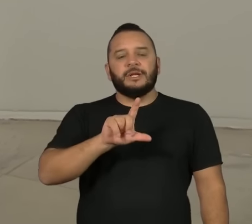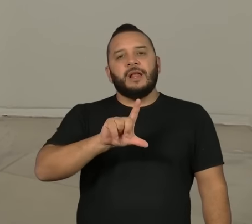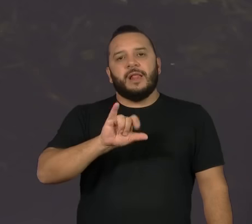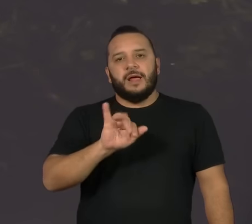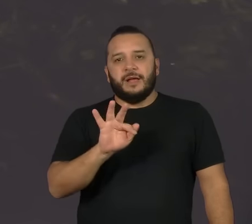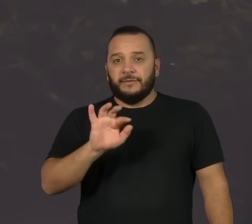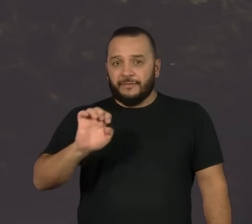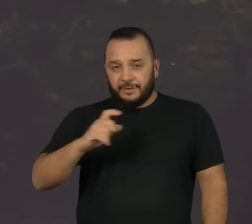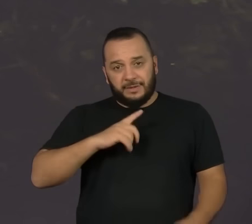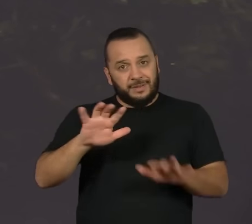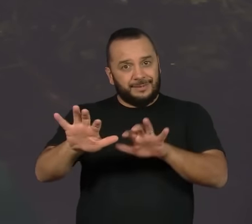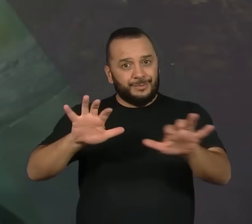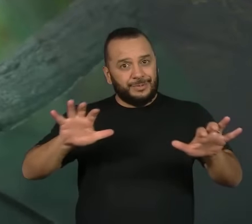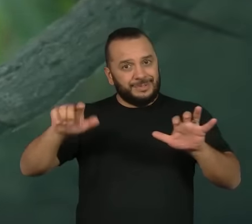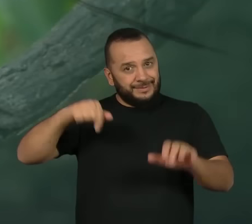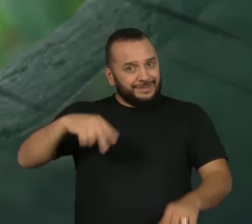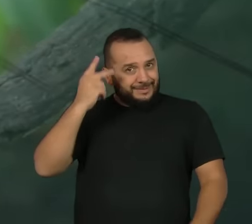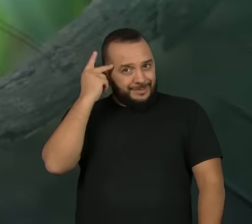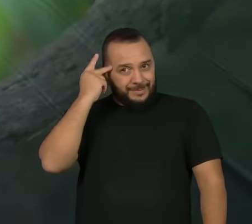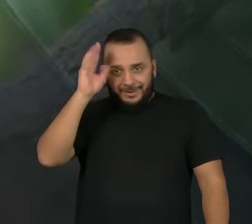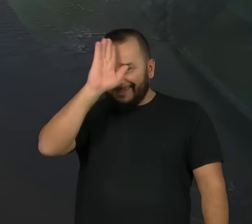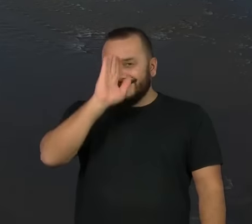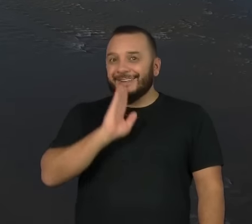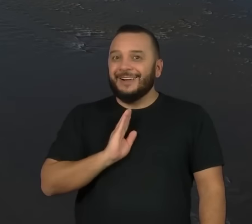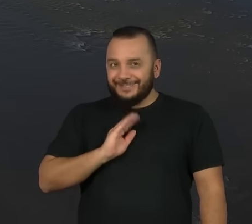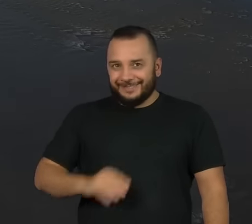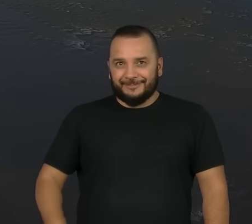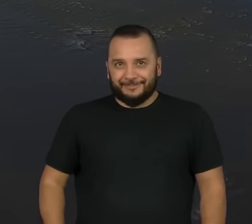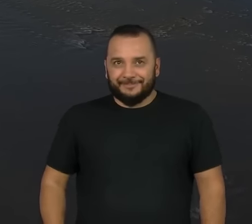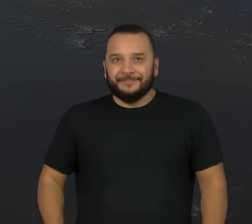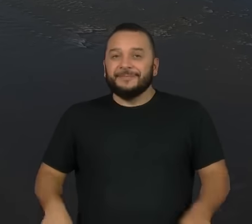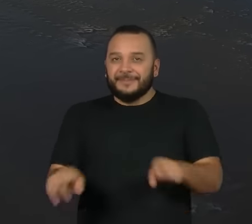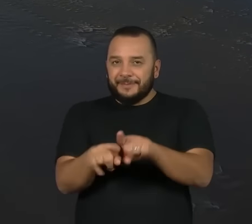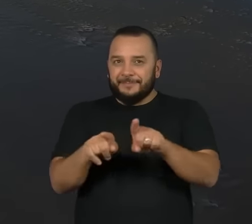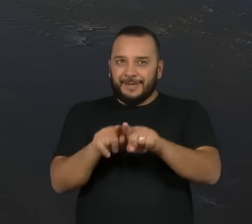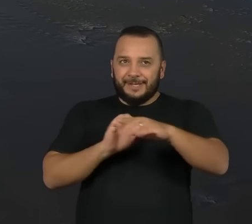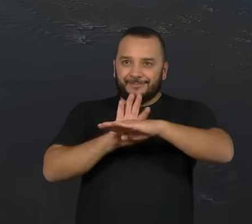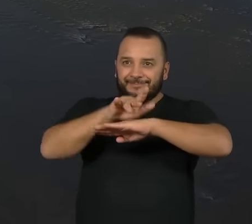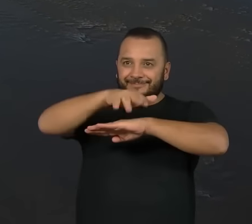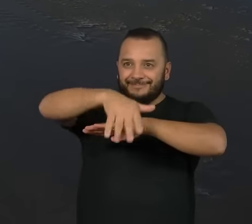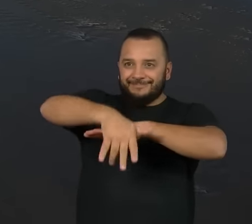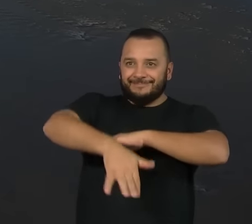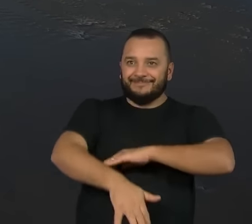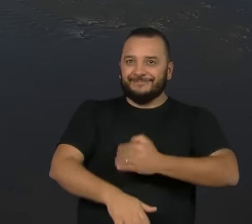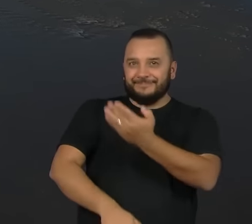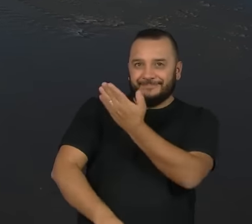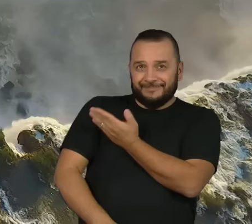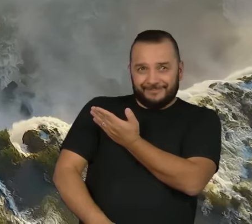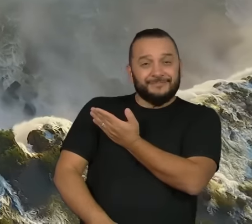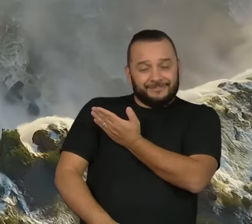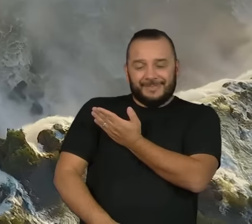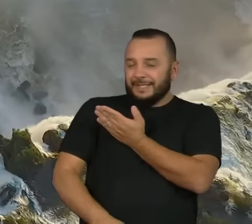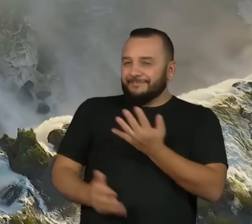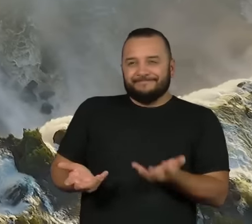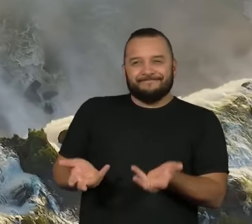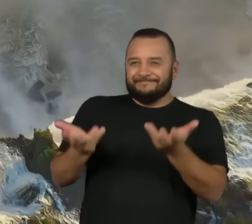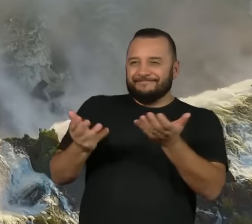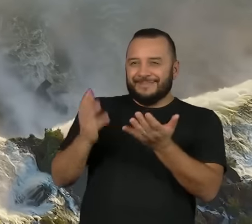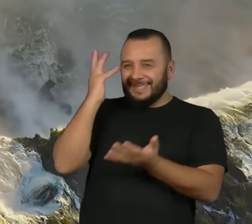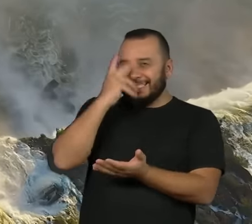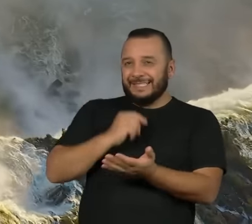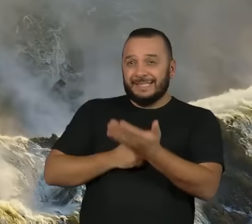São Paulo de graça. As Cataratas do Iguaçu, uma das 7 maravilhas do mundo, convidam